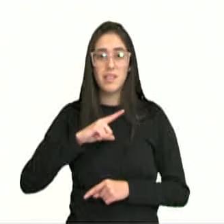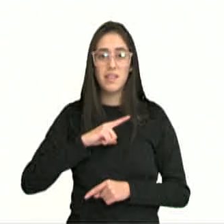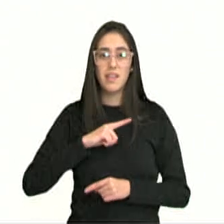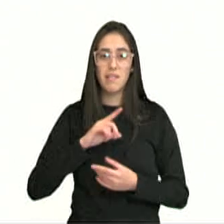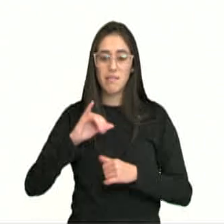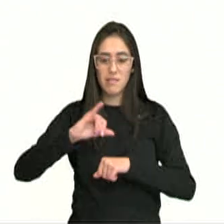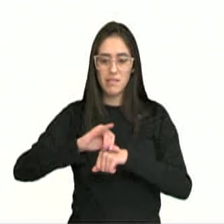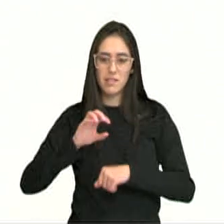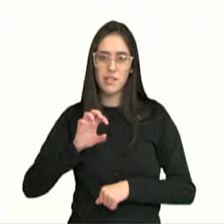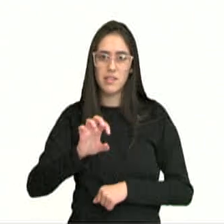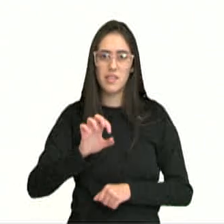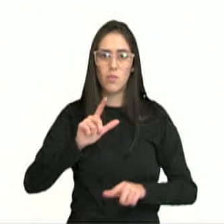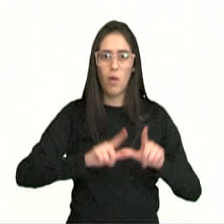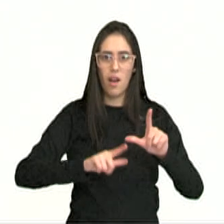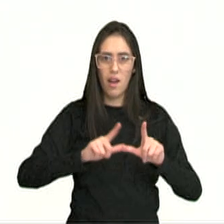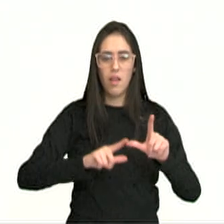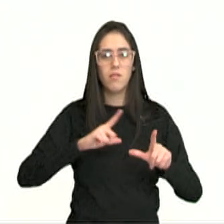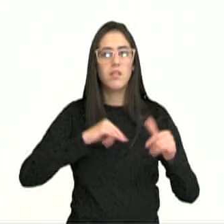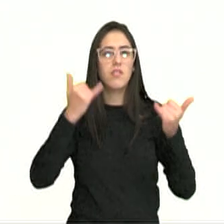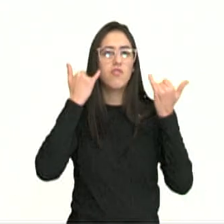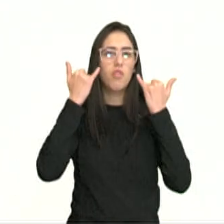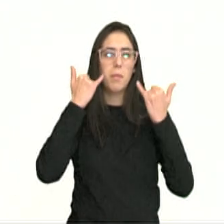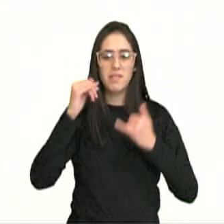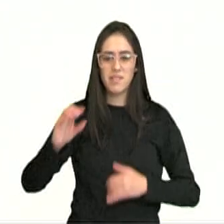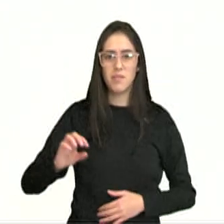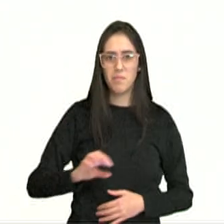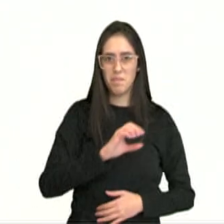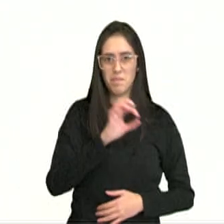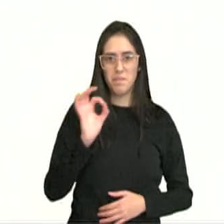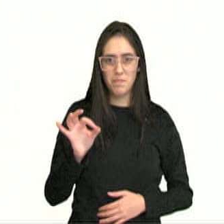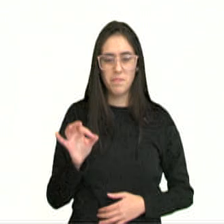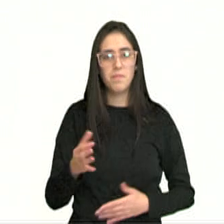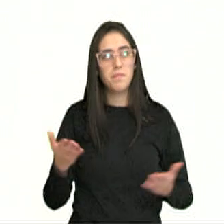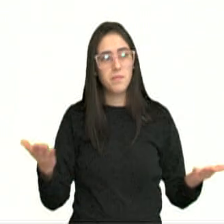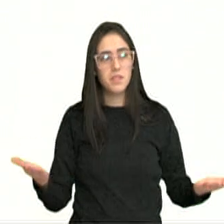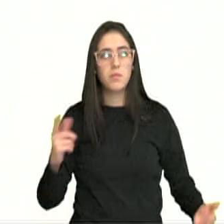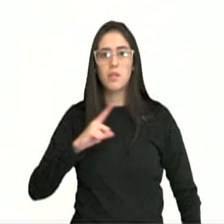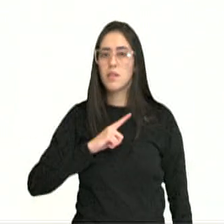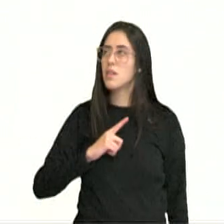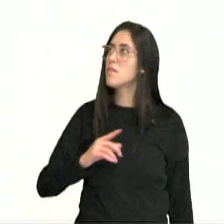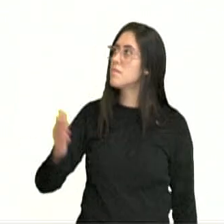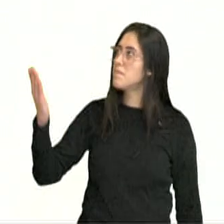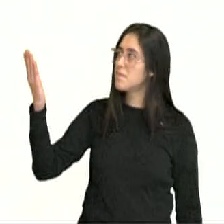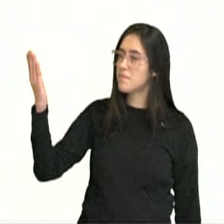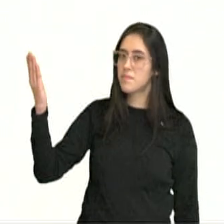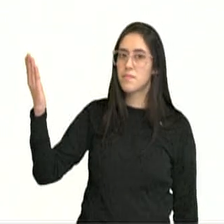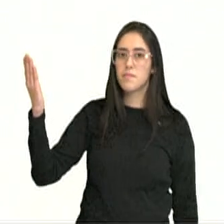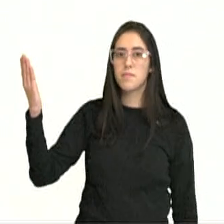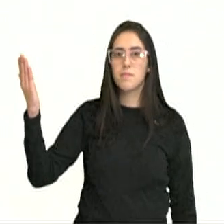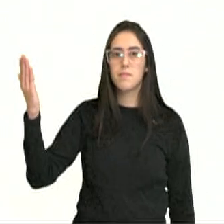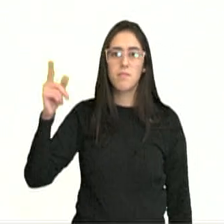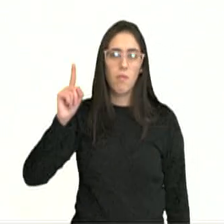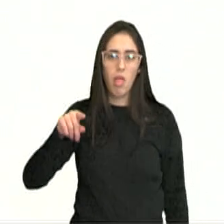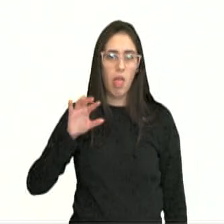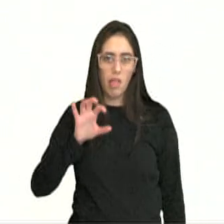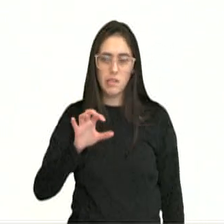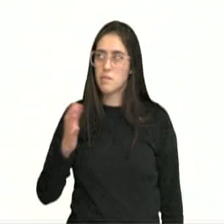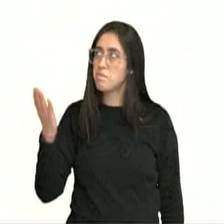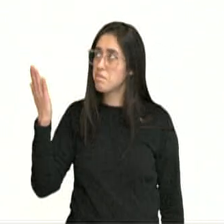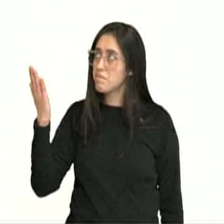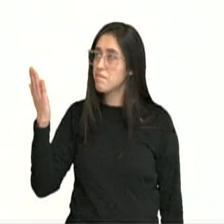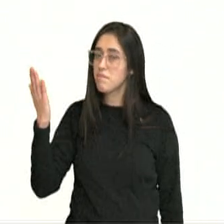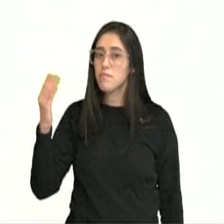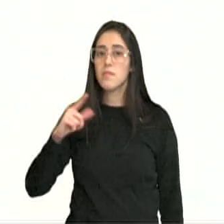e as informações ficam ao entorno. Então, lá na tabela periódica, a gente tem uma representação como essa, tá? Então, a gente